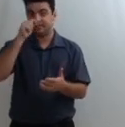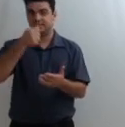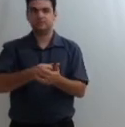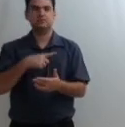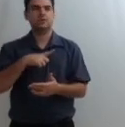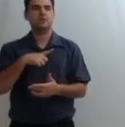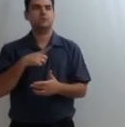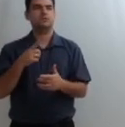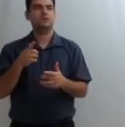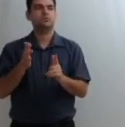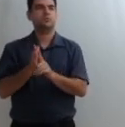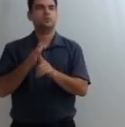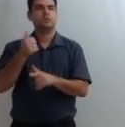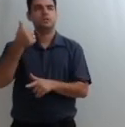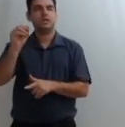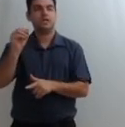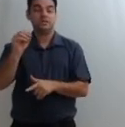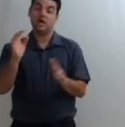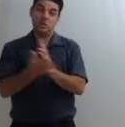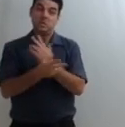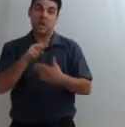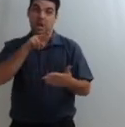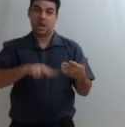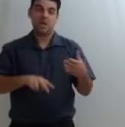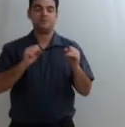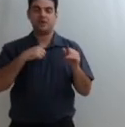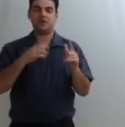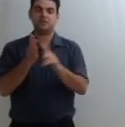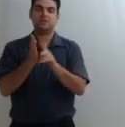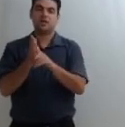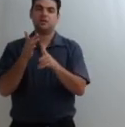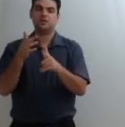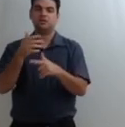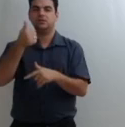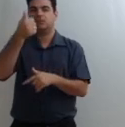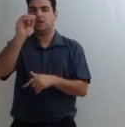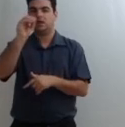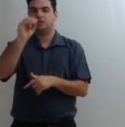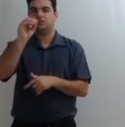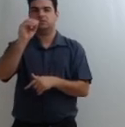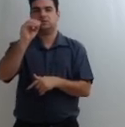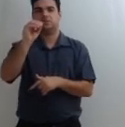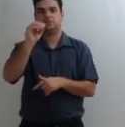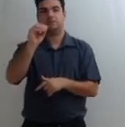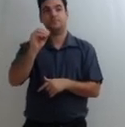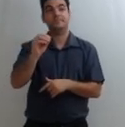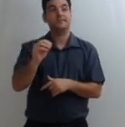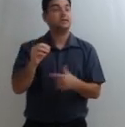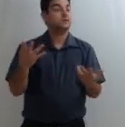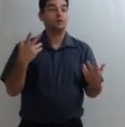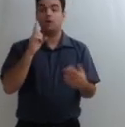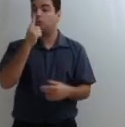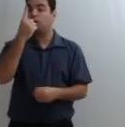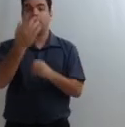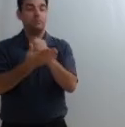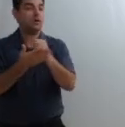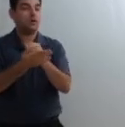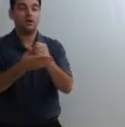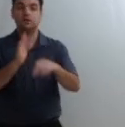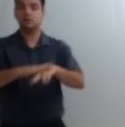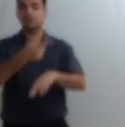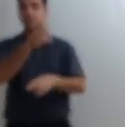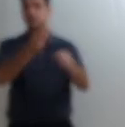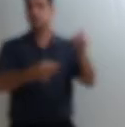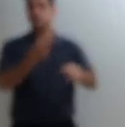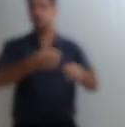10 dos autos, caso Vossas Excelências queiram consultar, e ver que esse é o único fundamento